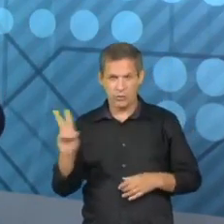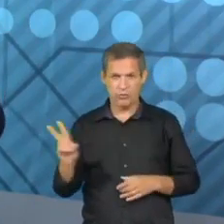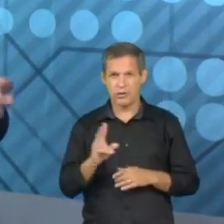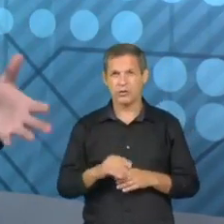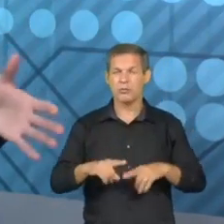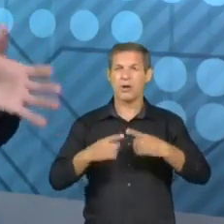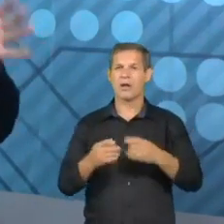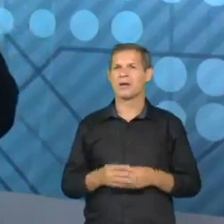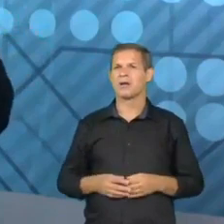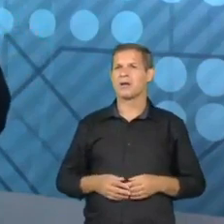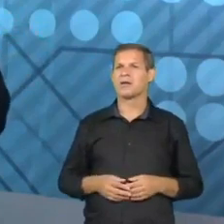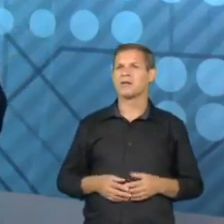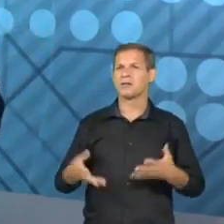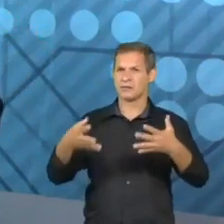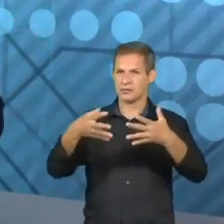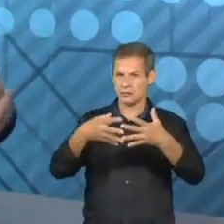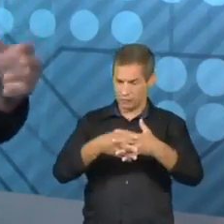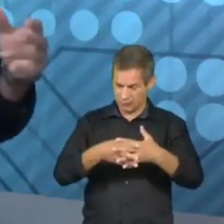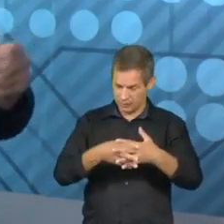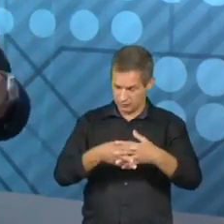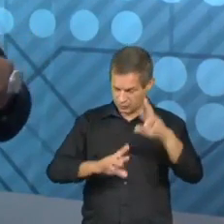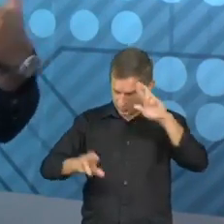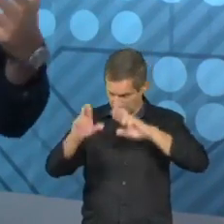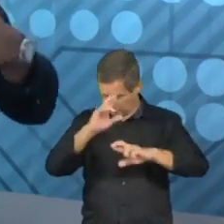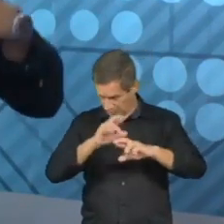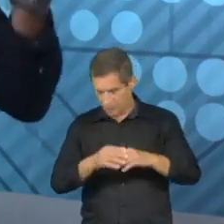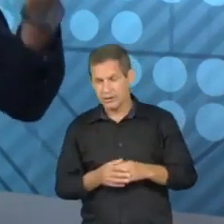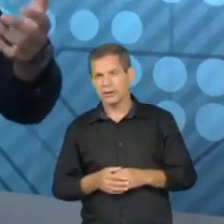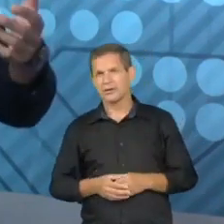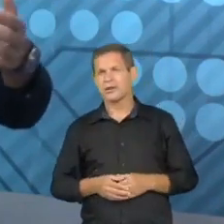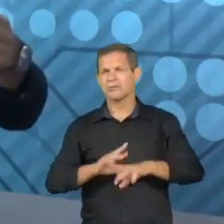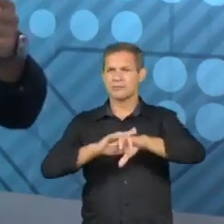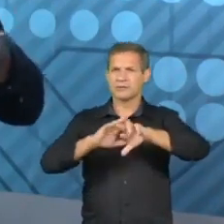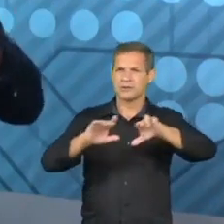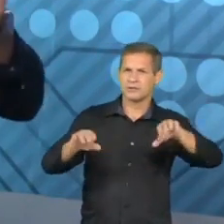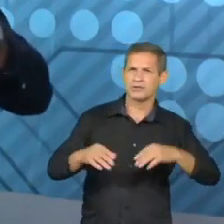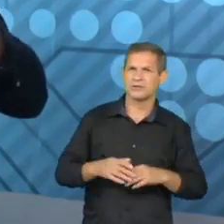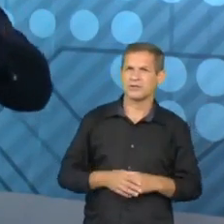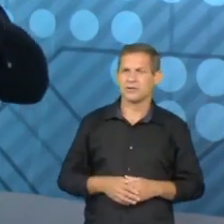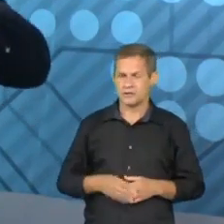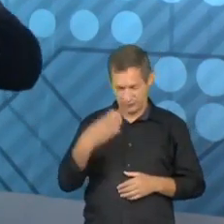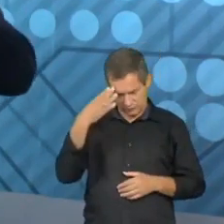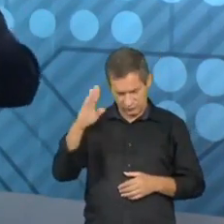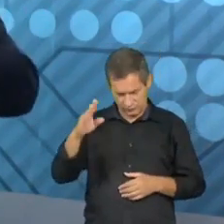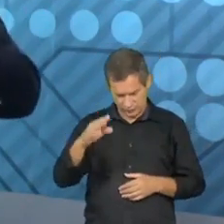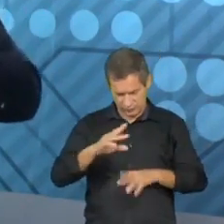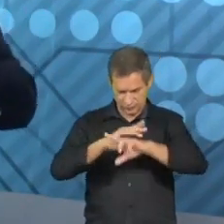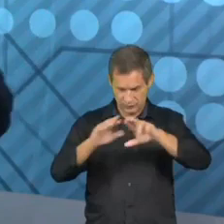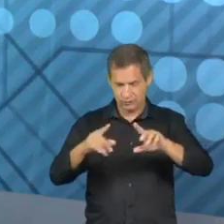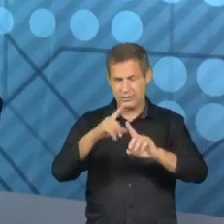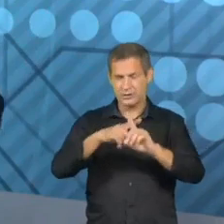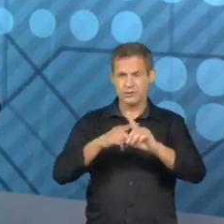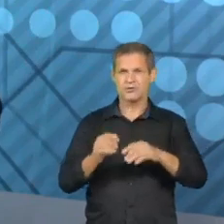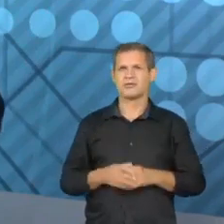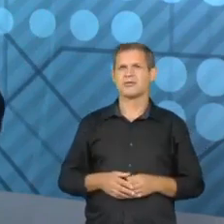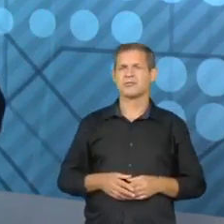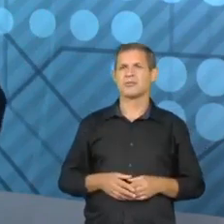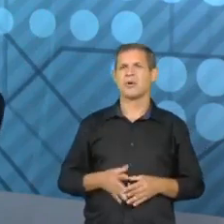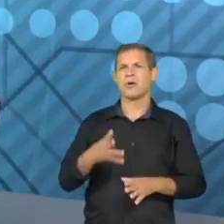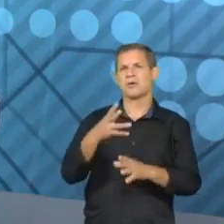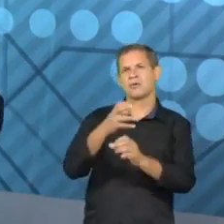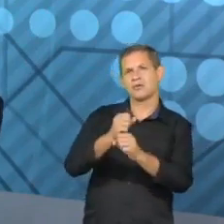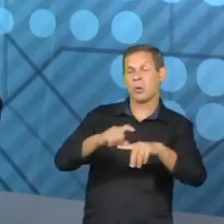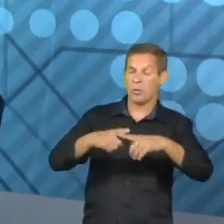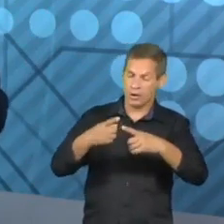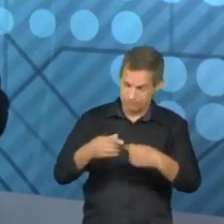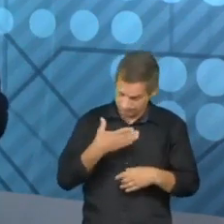mais absolutos, então é retratado, baseado em vários, principalmente em diferentes tipos de frequência,